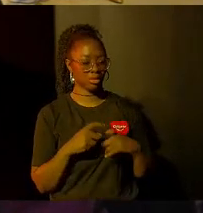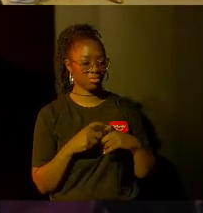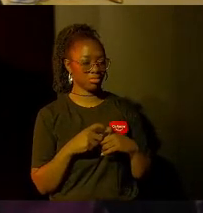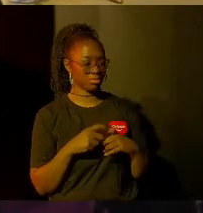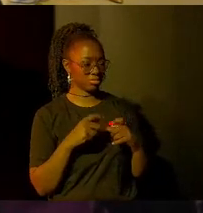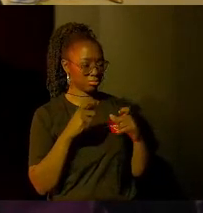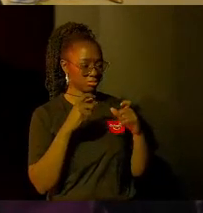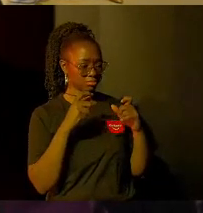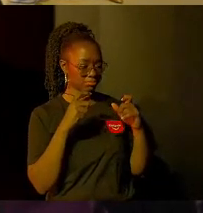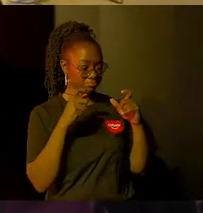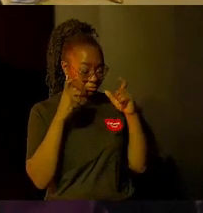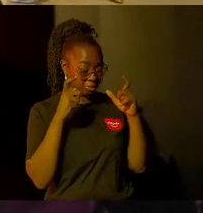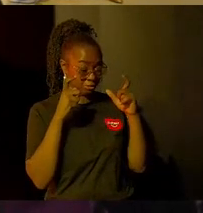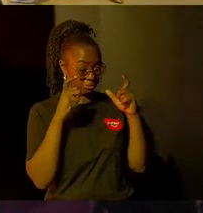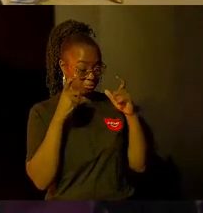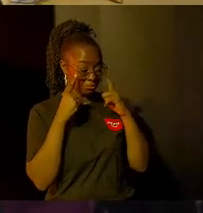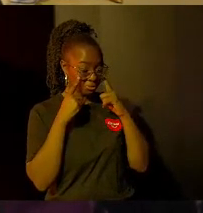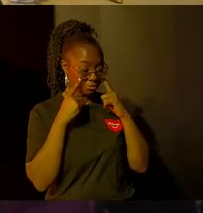lacrimejando